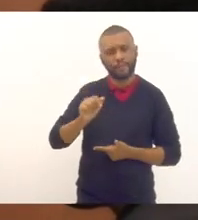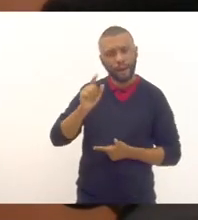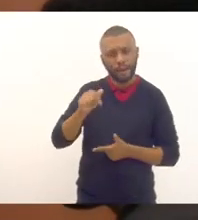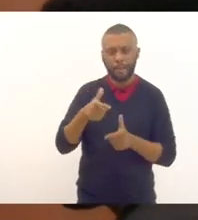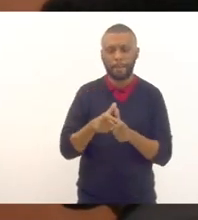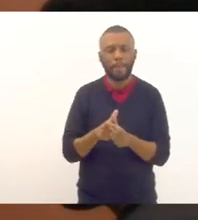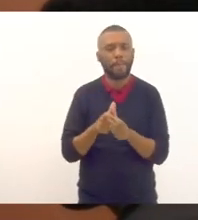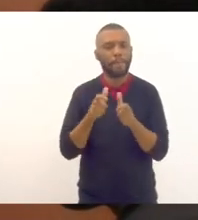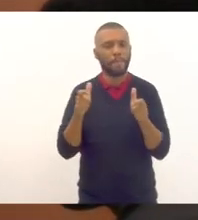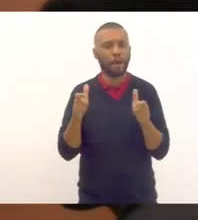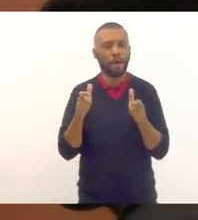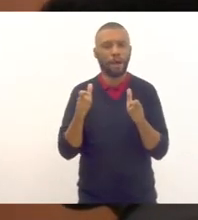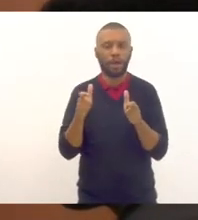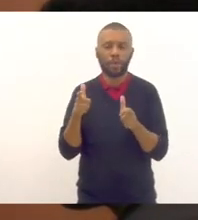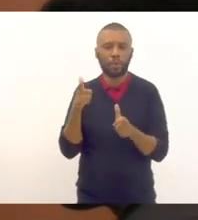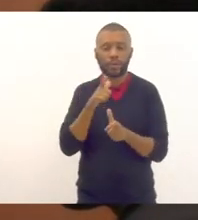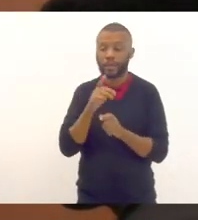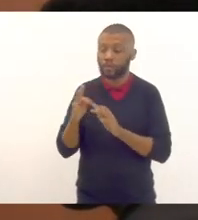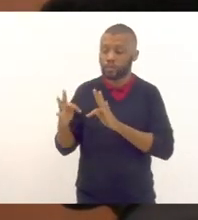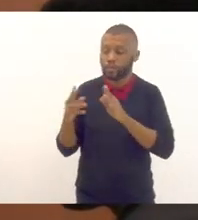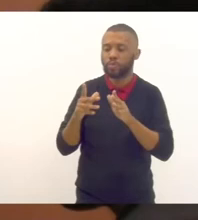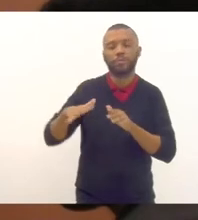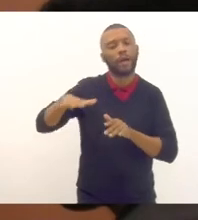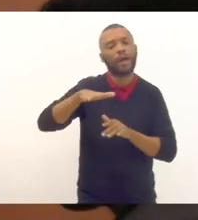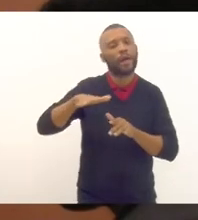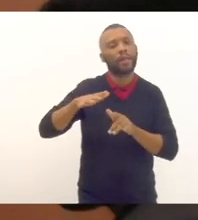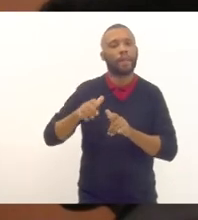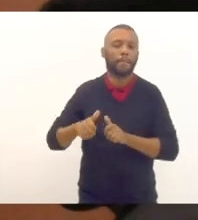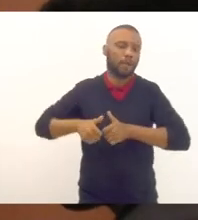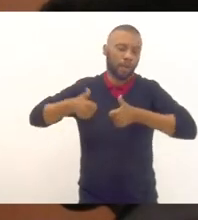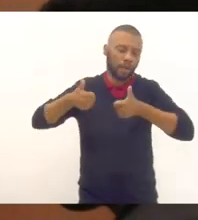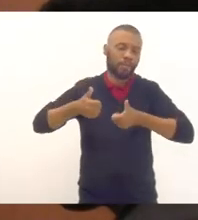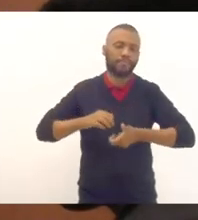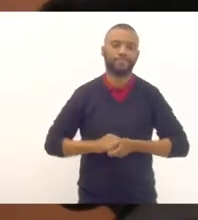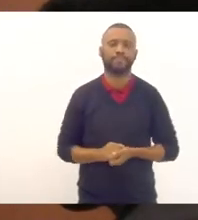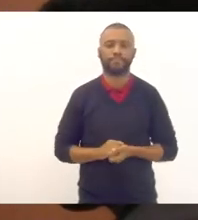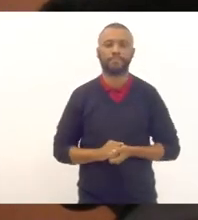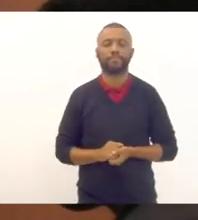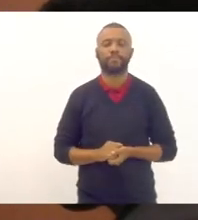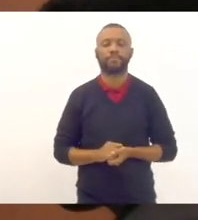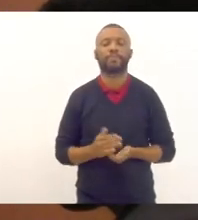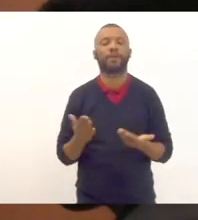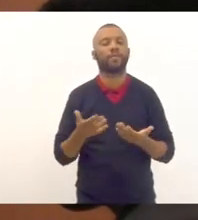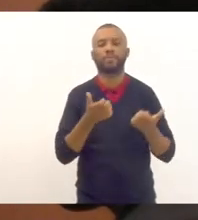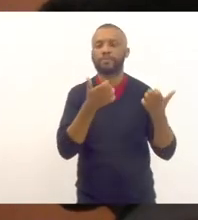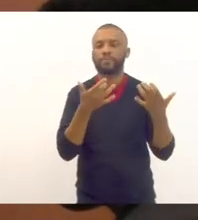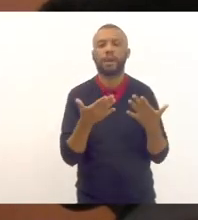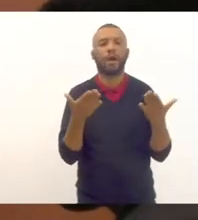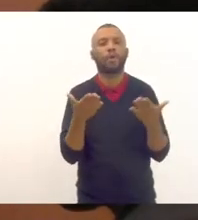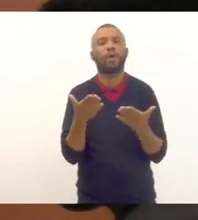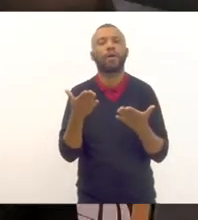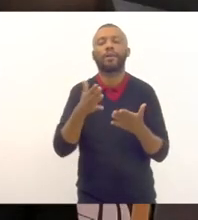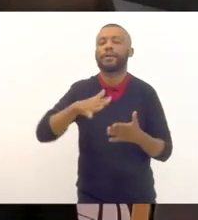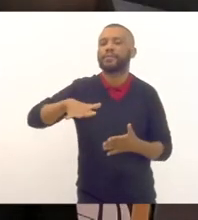melhora. Aí vamos falar ali agora da parte